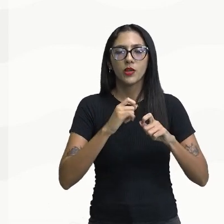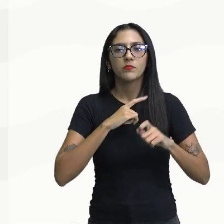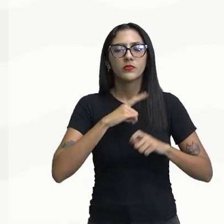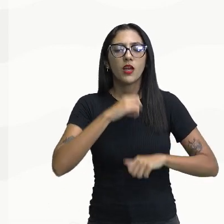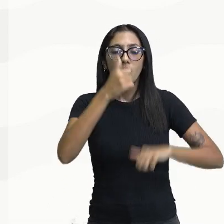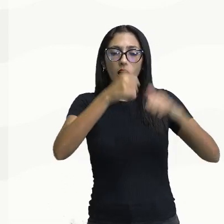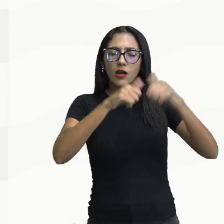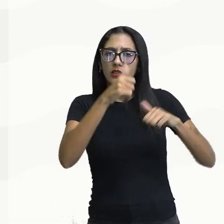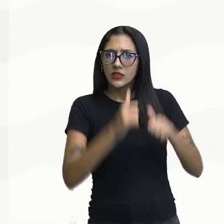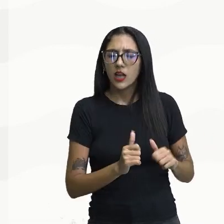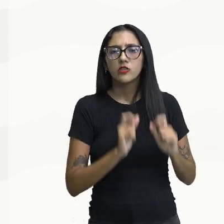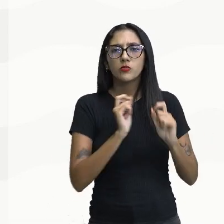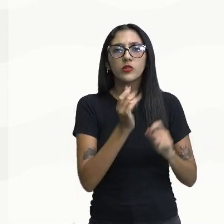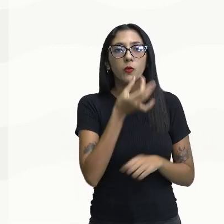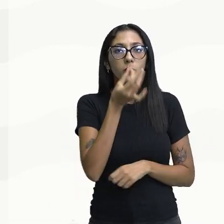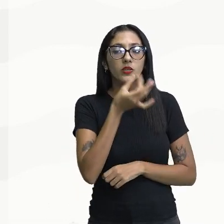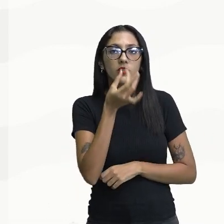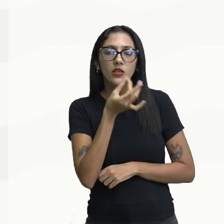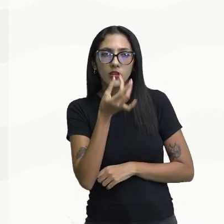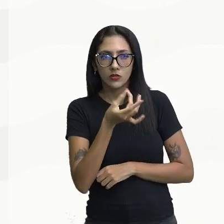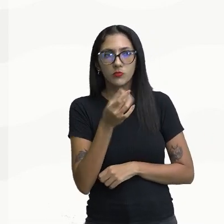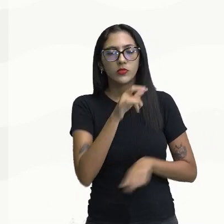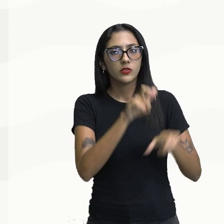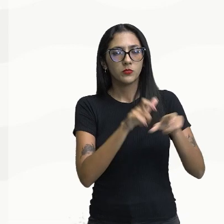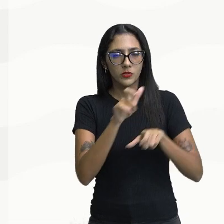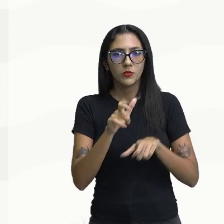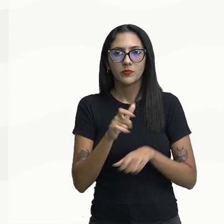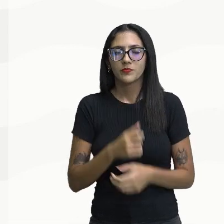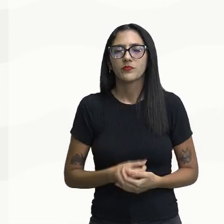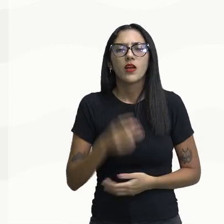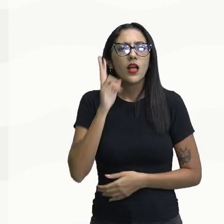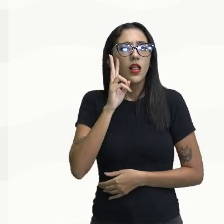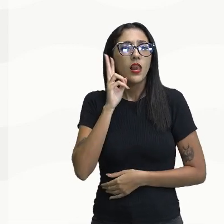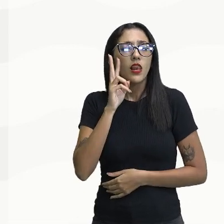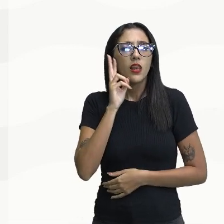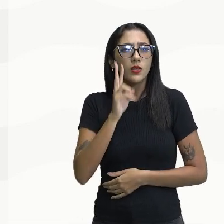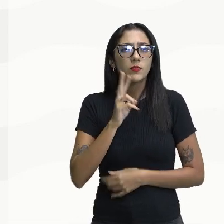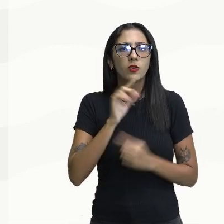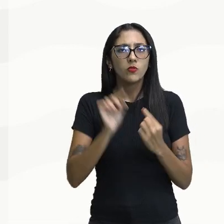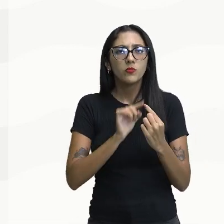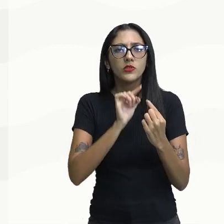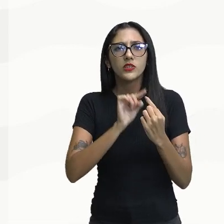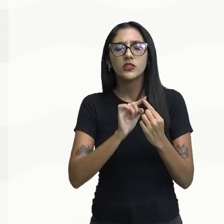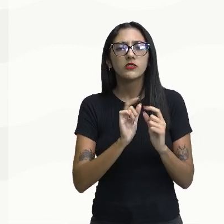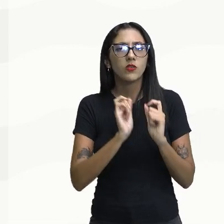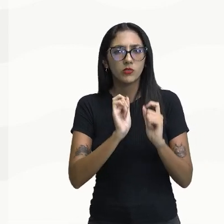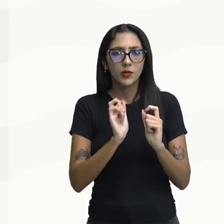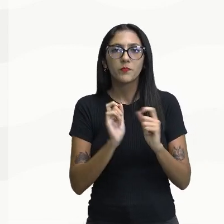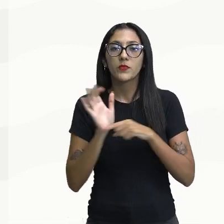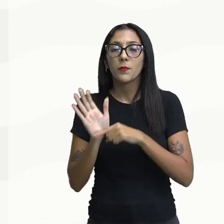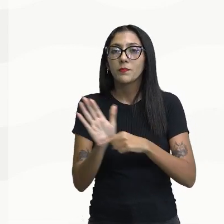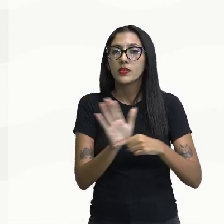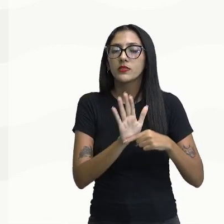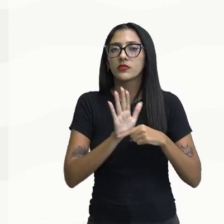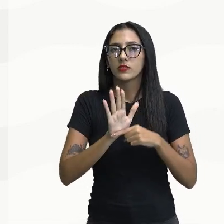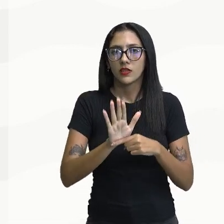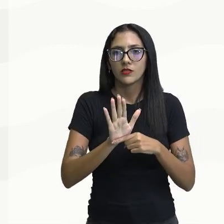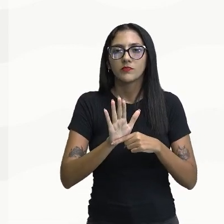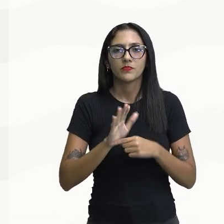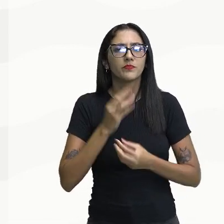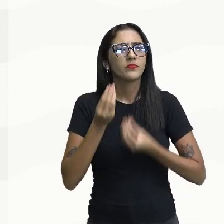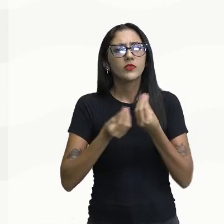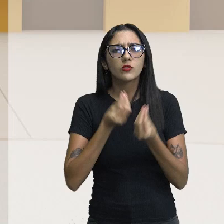o que as pessoas dizem e lembre que o objetivo é divulgar os resultados. Então, como nós podemos divulgar